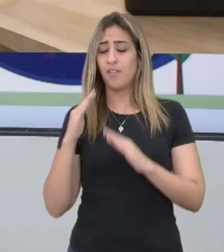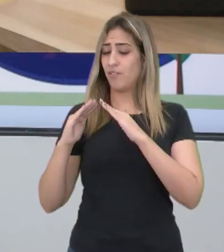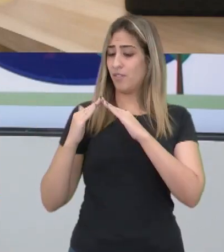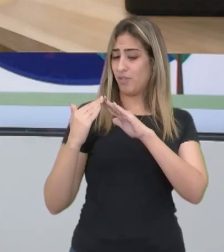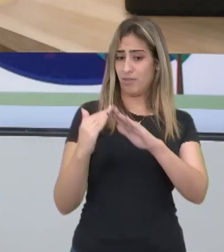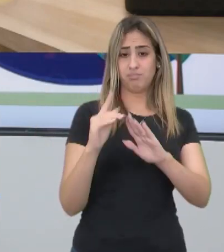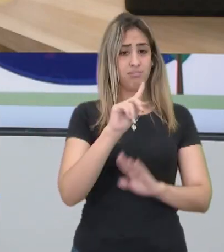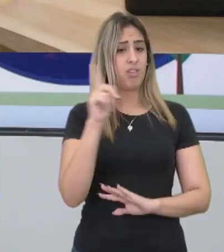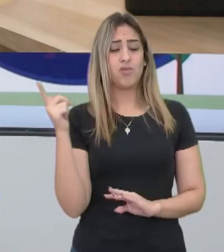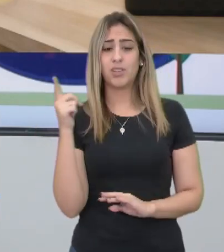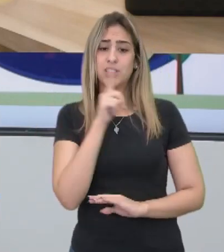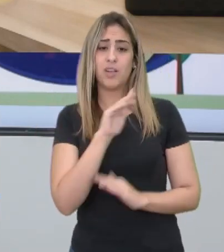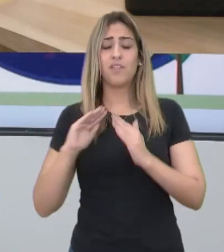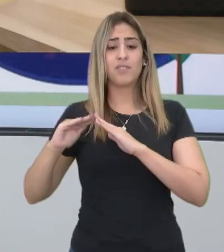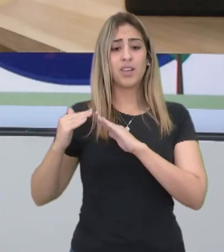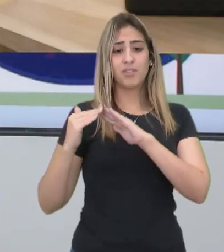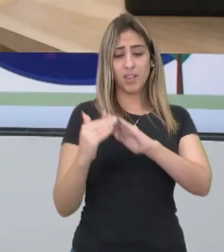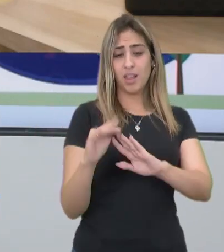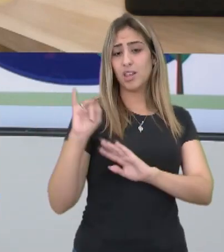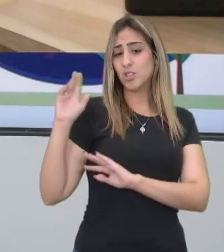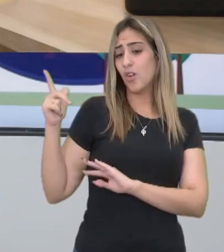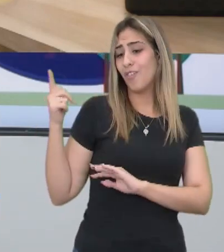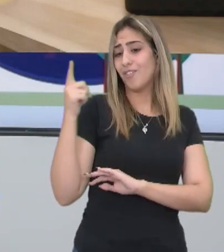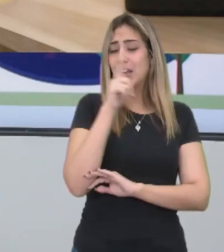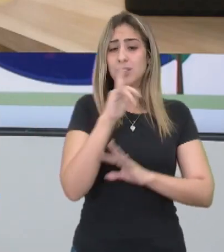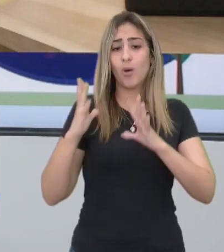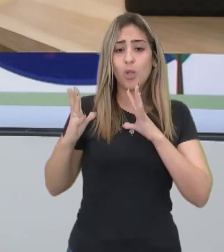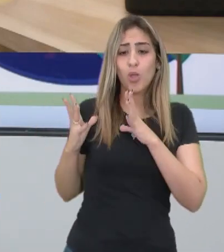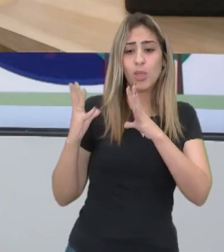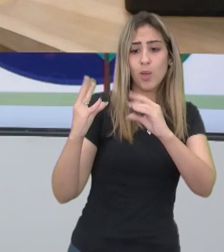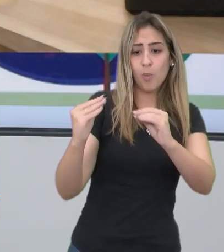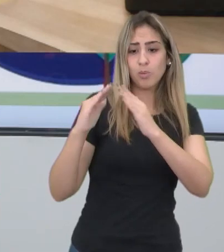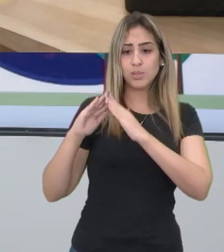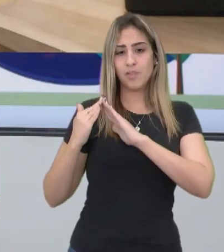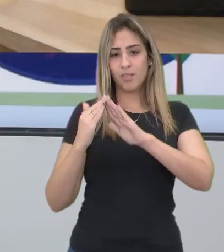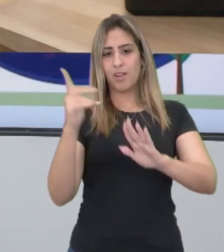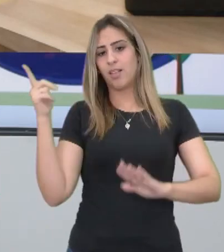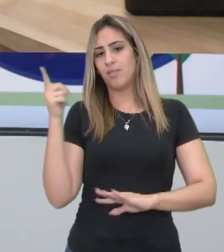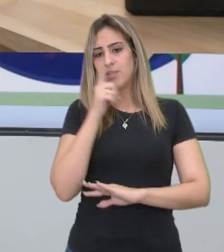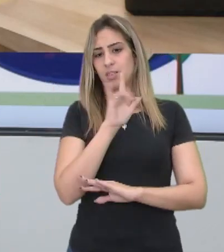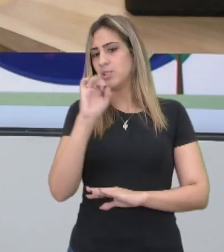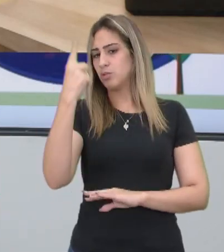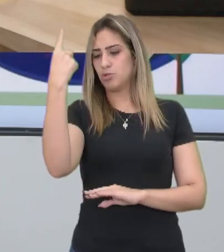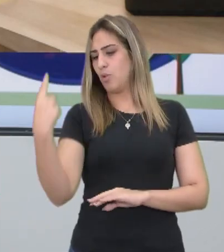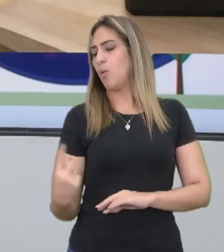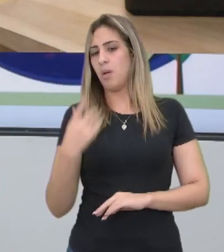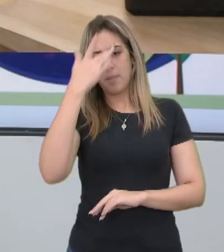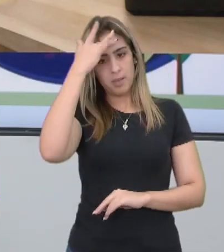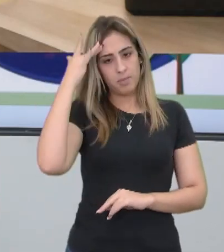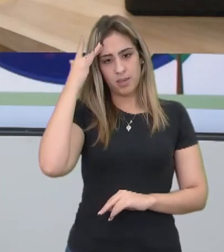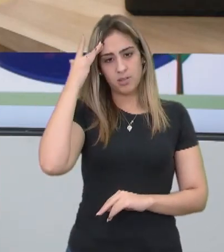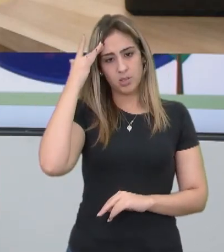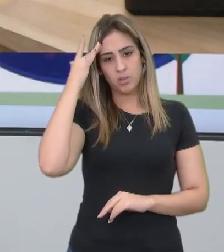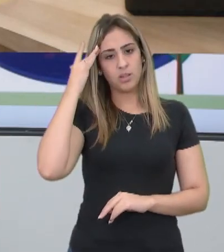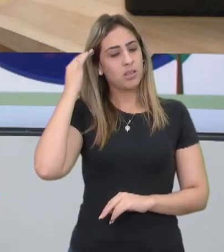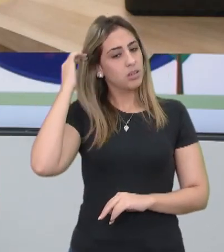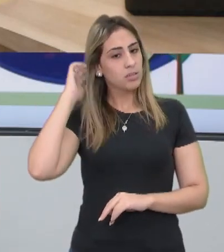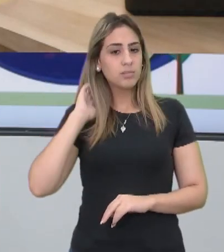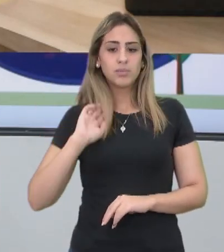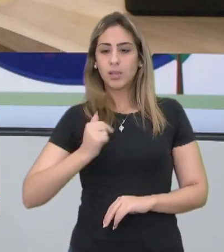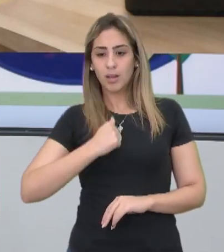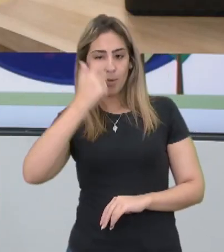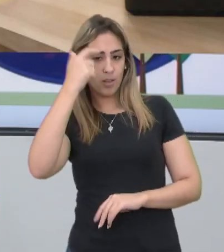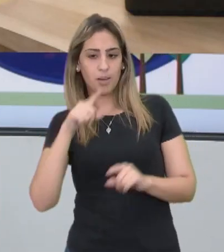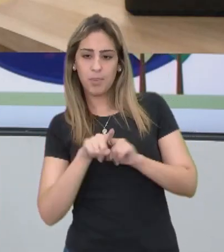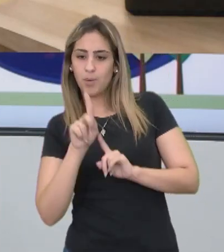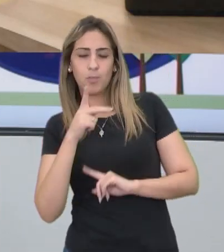não venceu, a favela só vence quando todos da favela vencem, não é só uma pessoa. Eu também, Silene, não posso